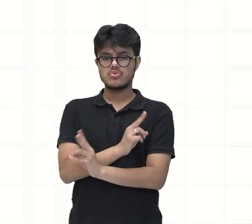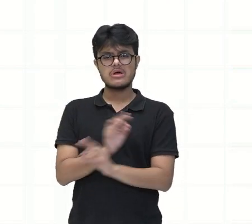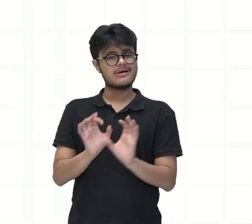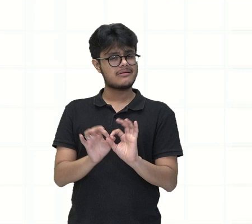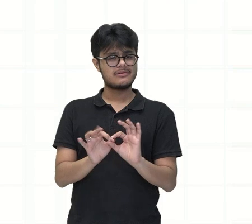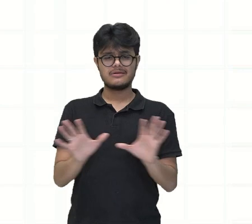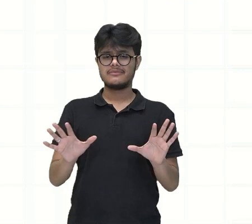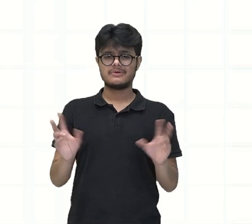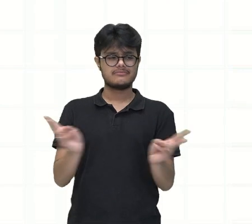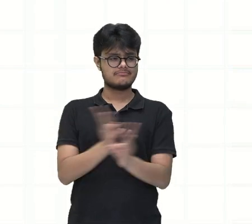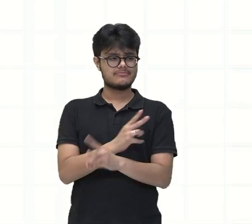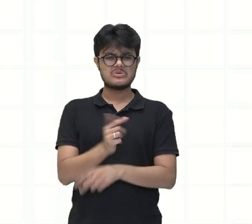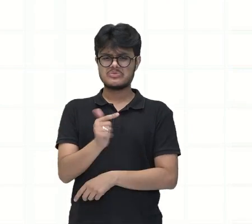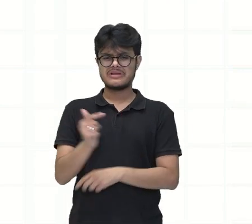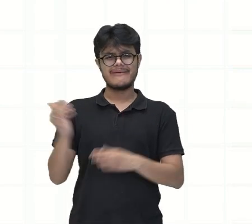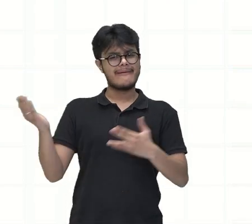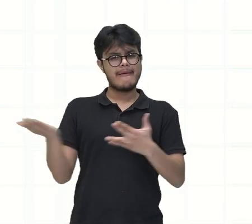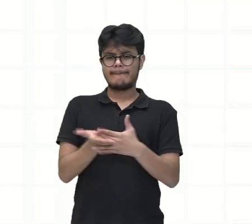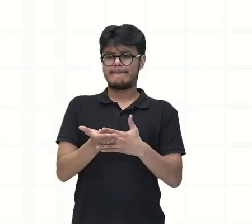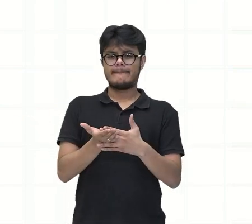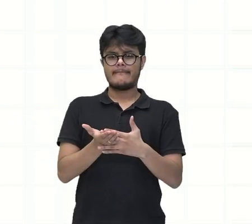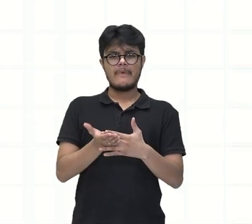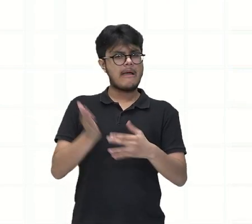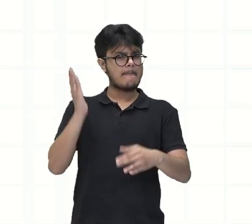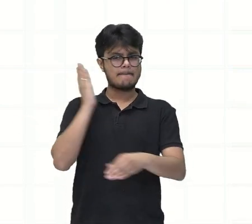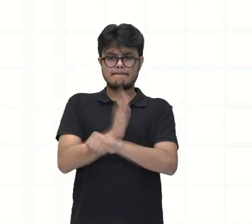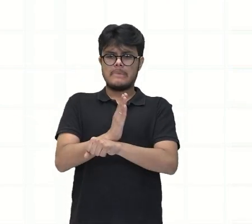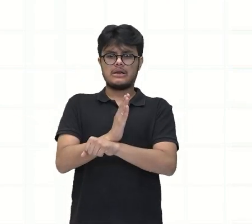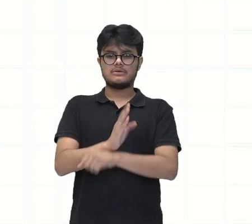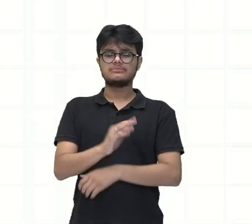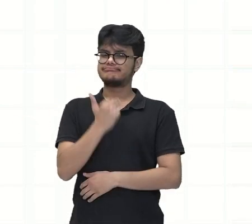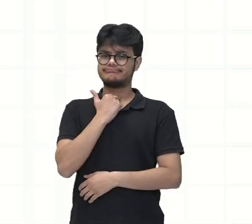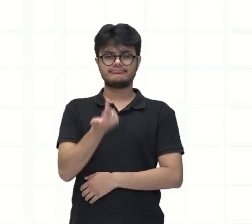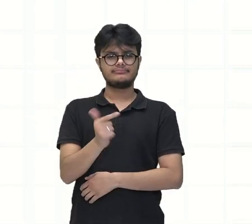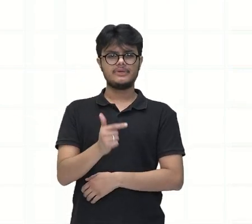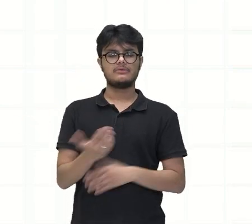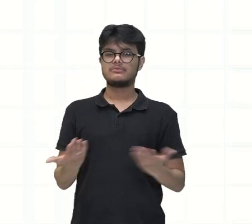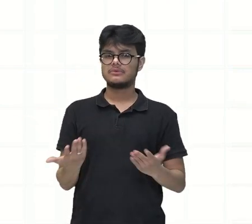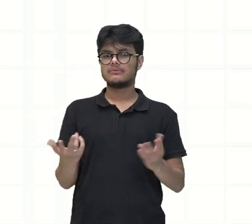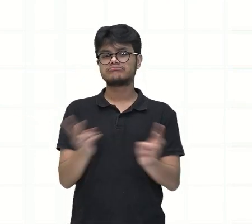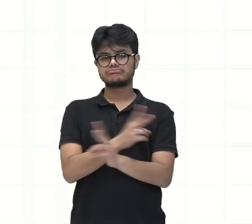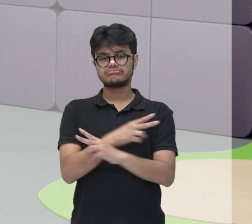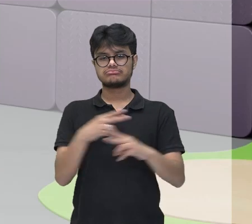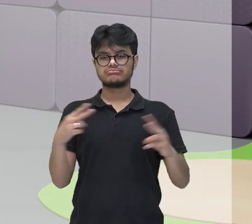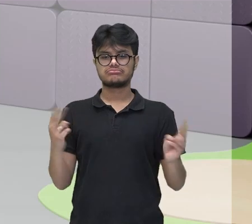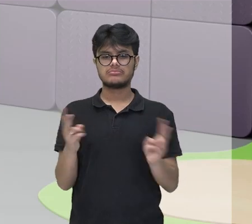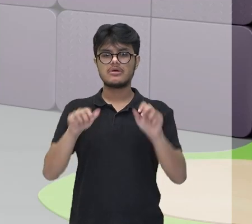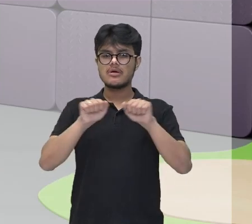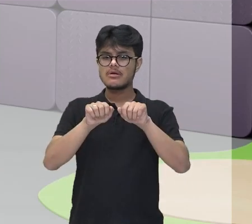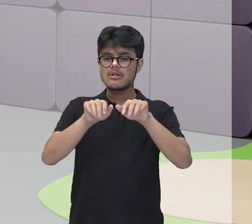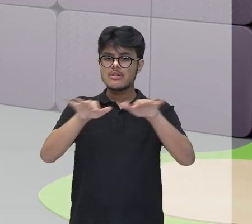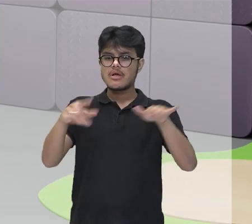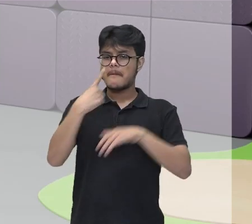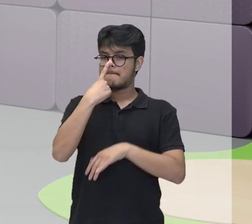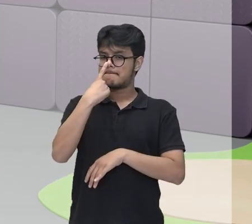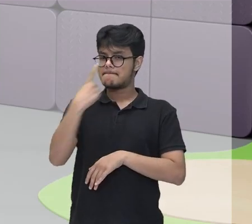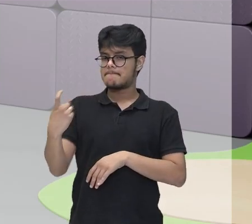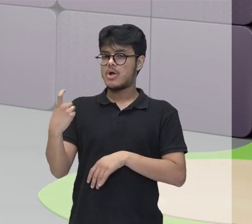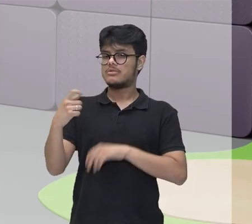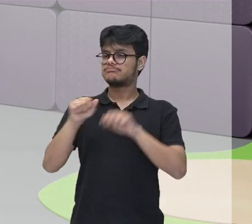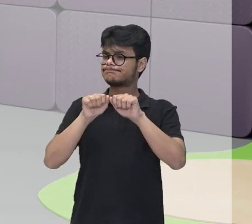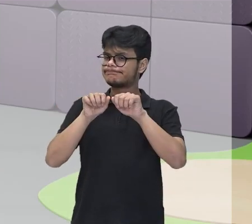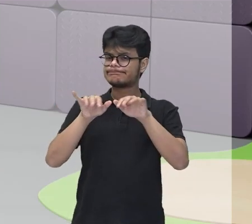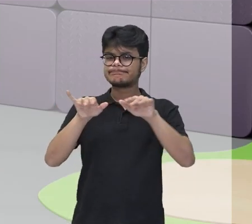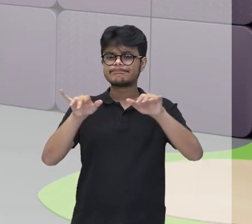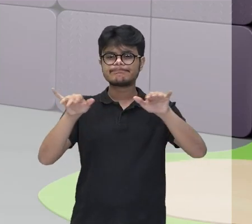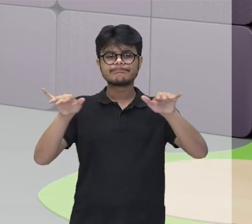impedimento que esses ventos possam levar as correntes de ar e também poluentes pelas